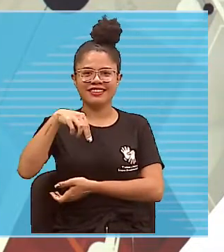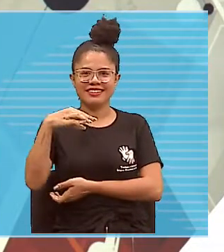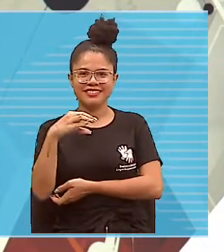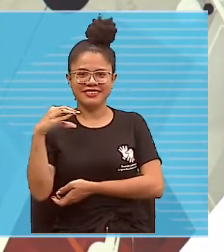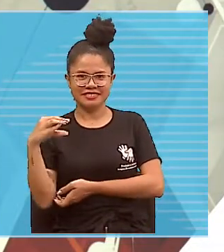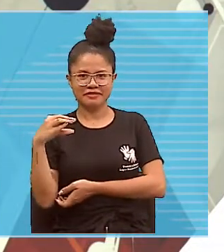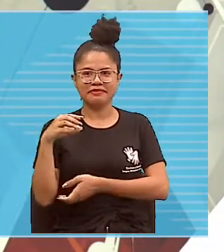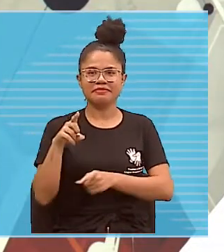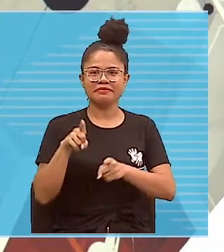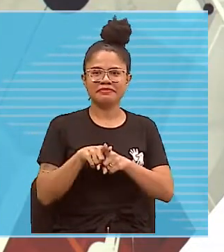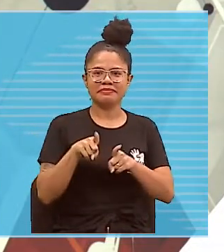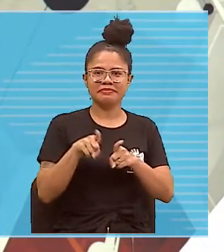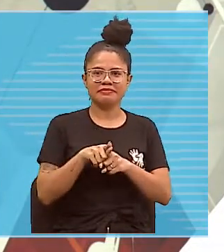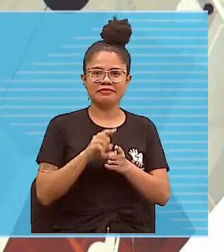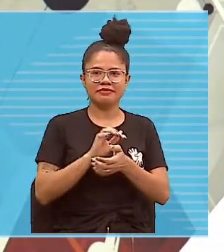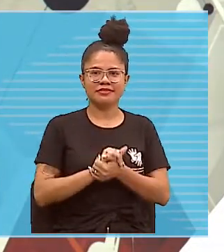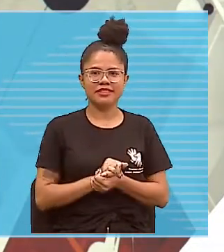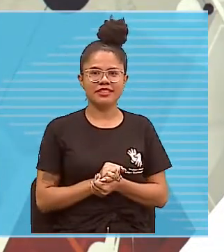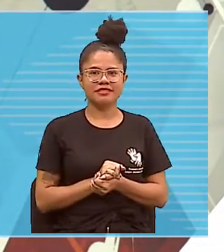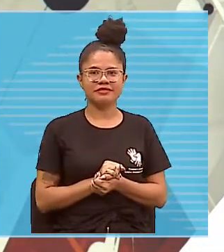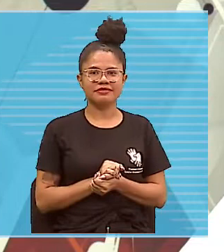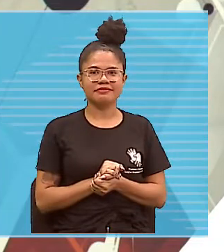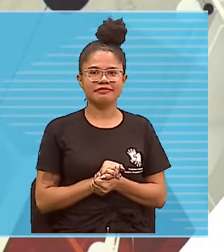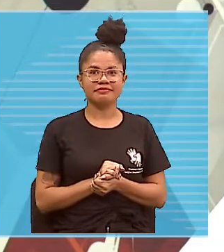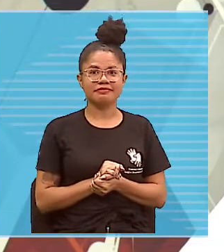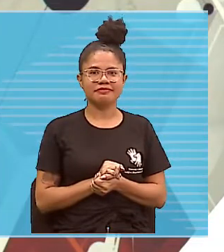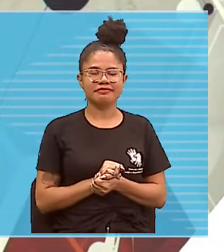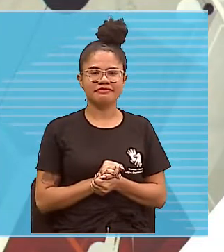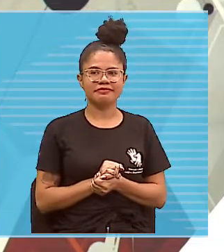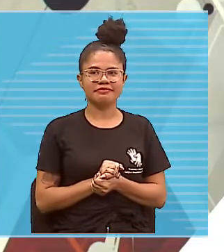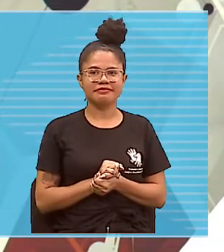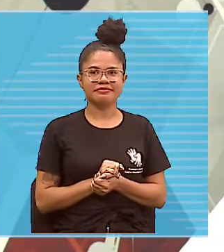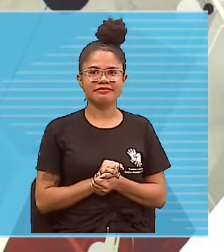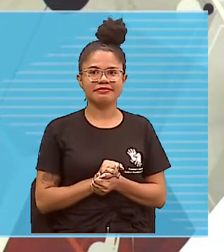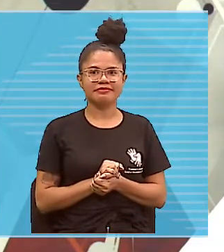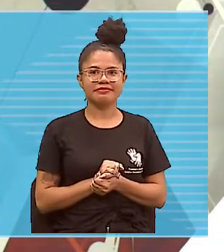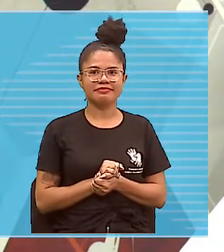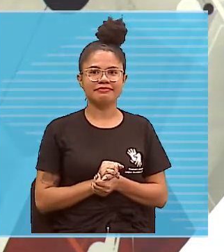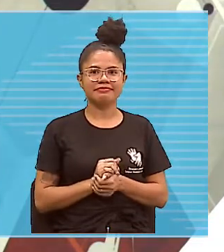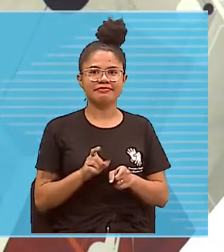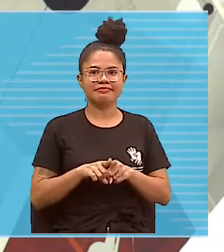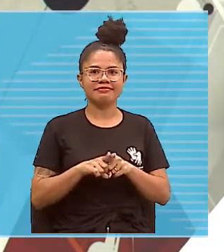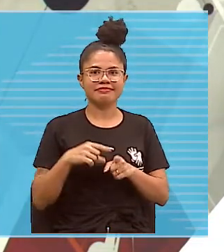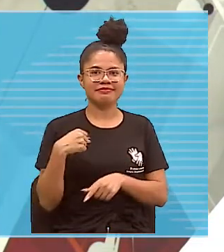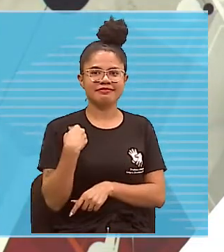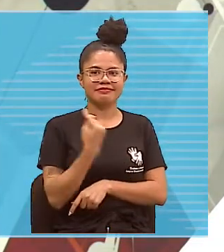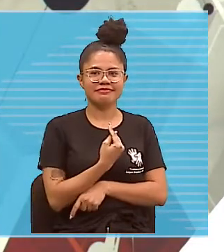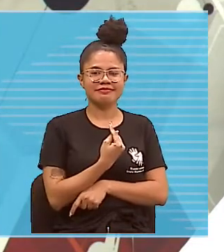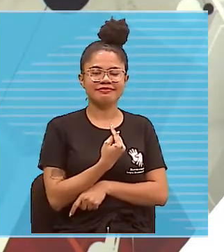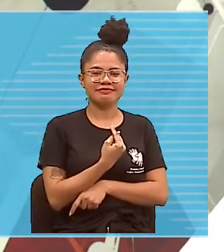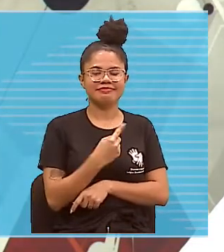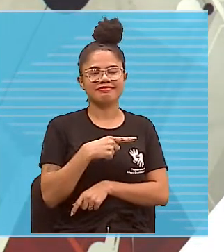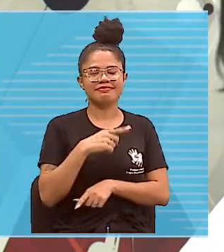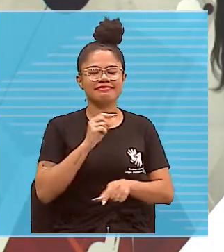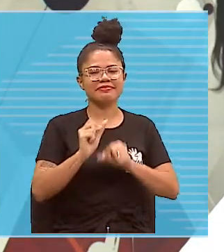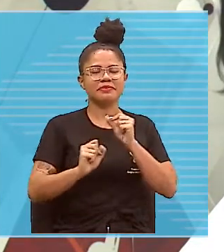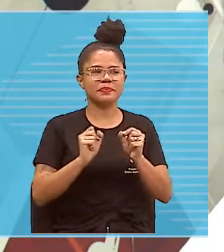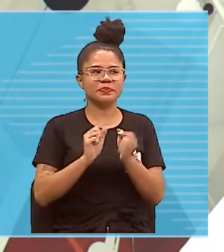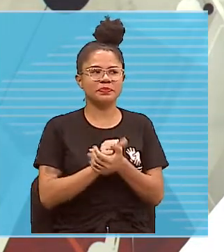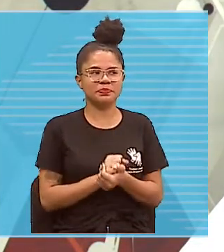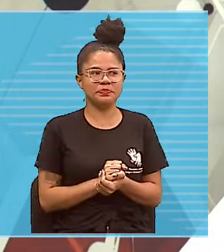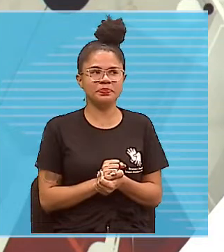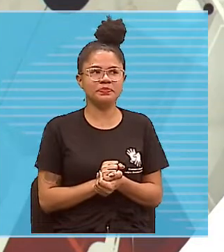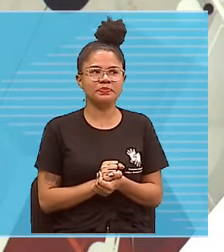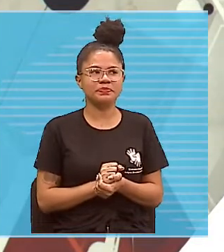Comum Curricular. E nós vamos falar um pouco sobre isso, né? Sobre esse protagonismo